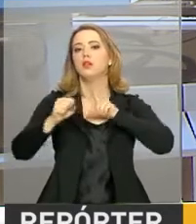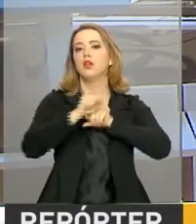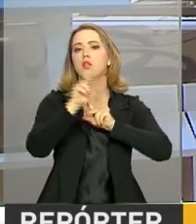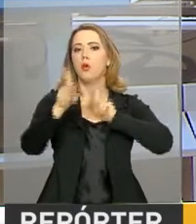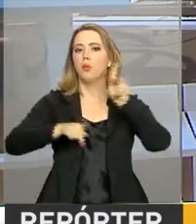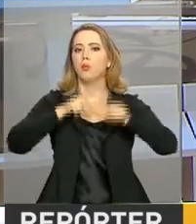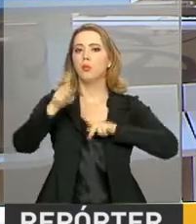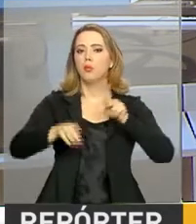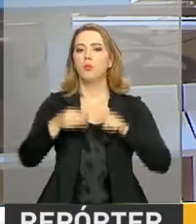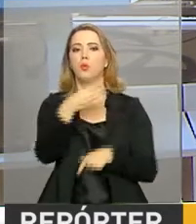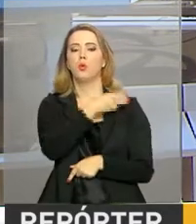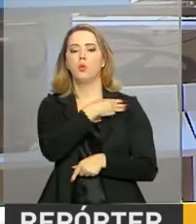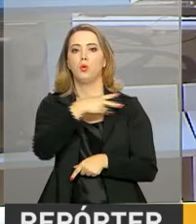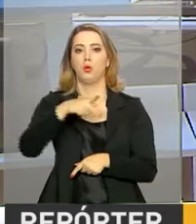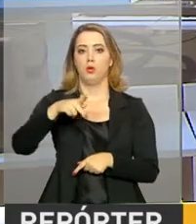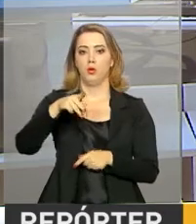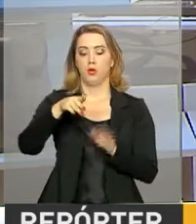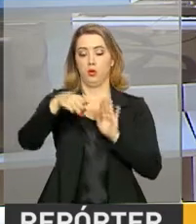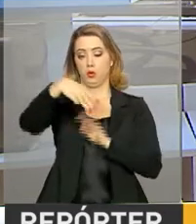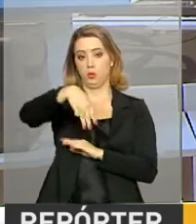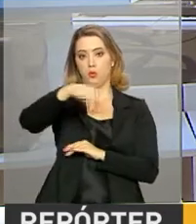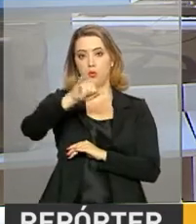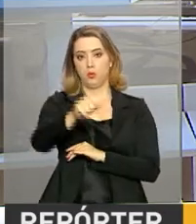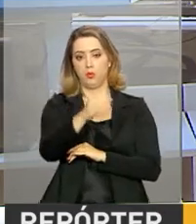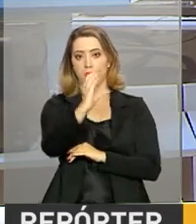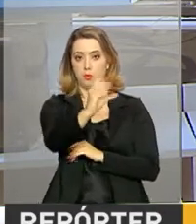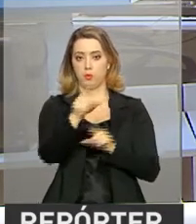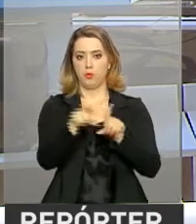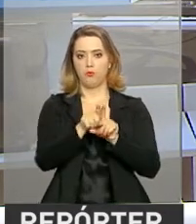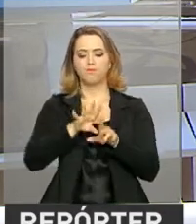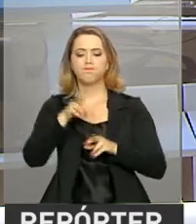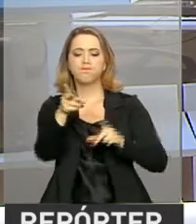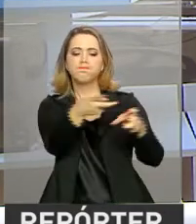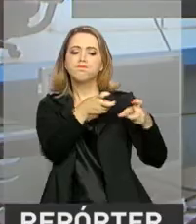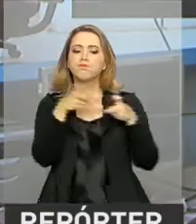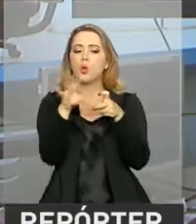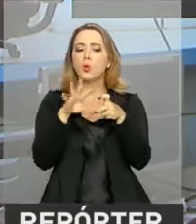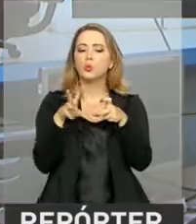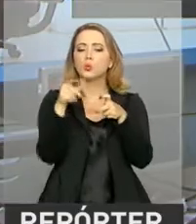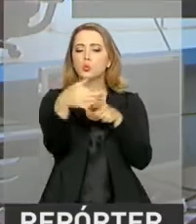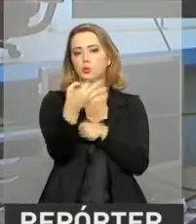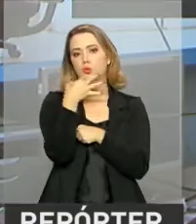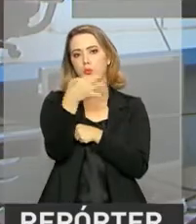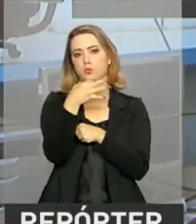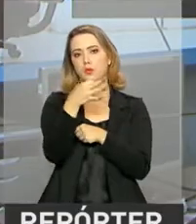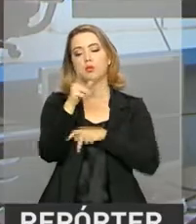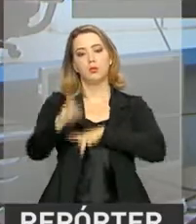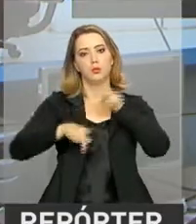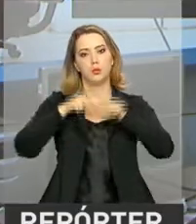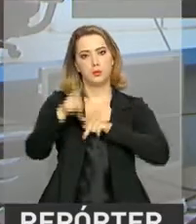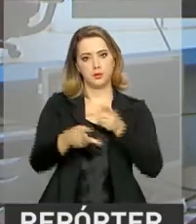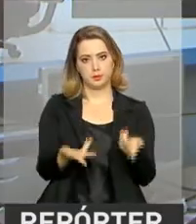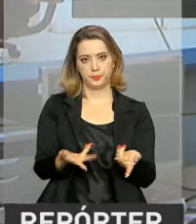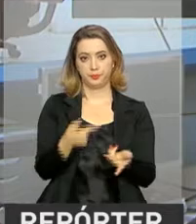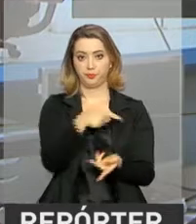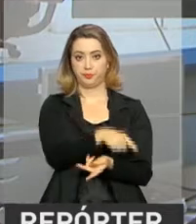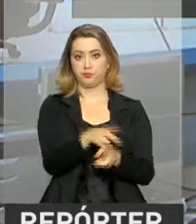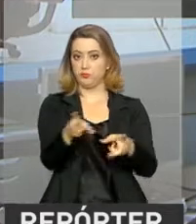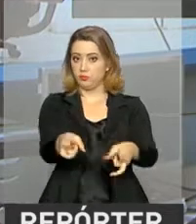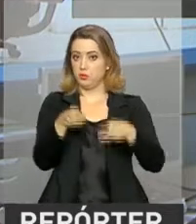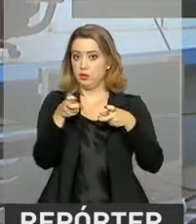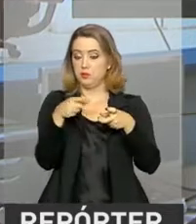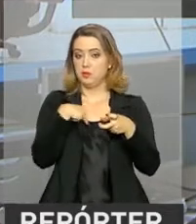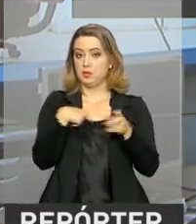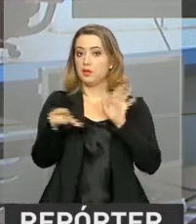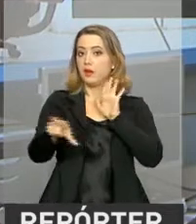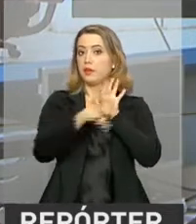e cidadania vai analisar todas as contribuições enviadas pela população a expectativa é que a atualização da lei de